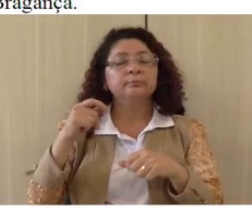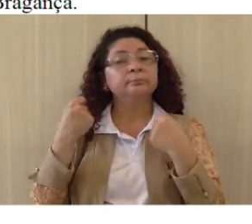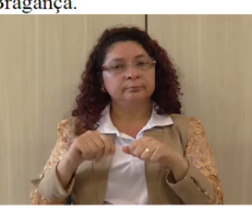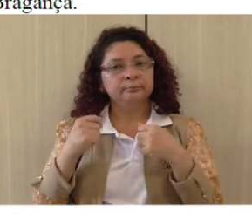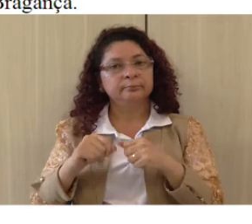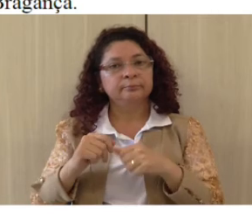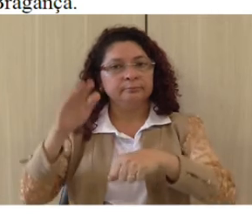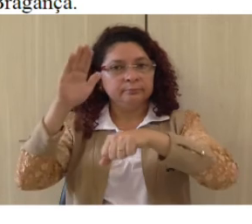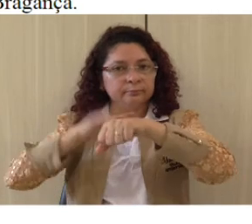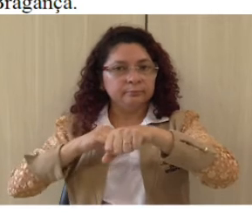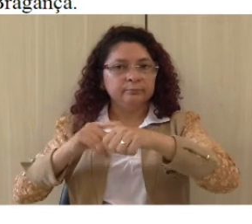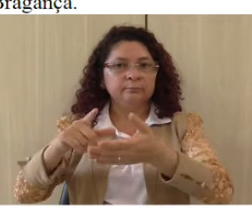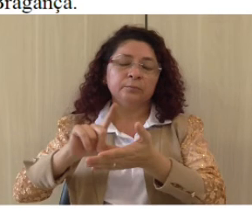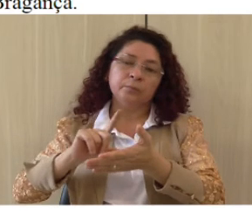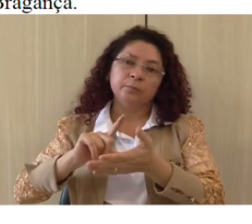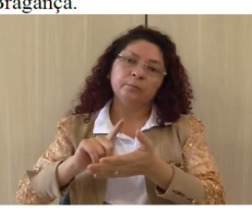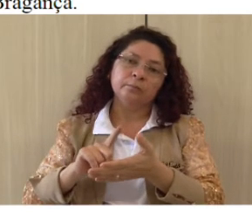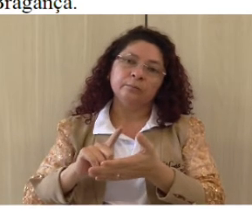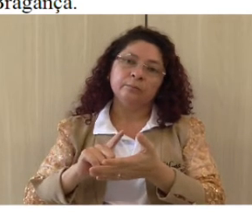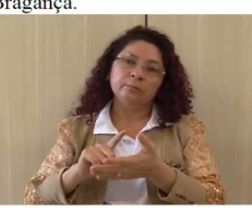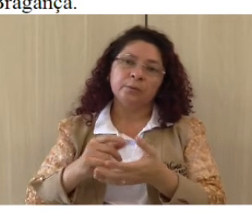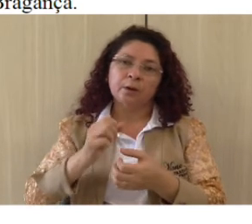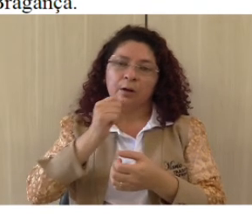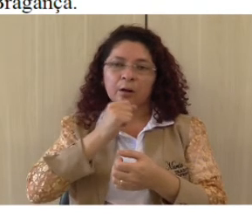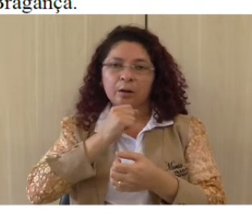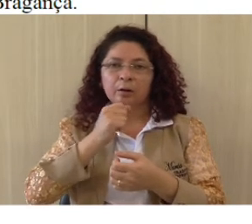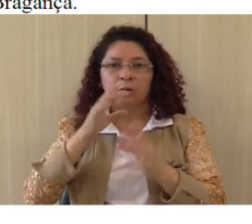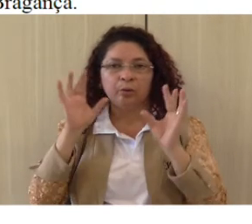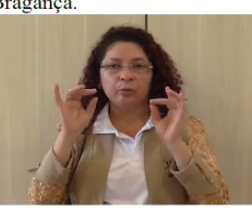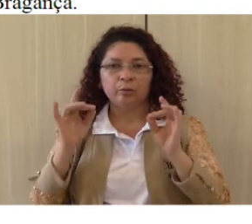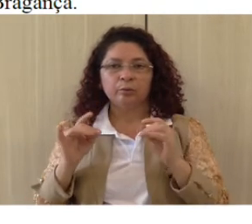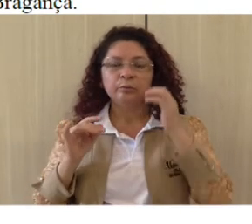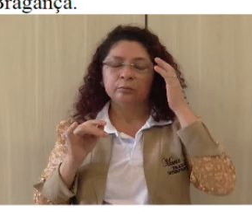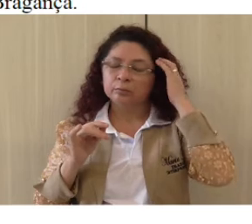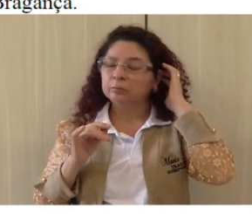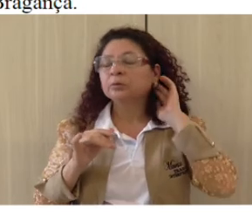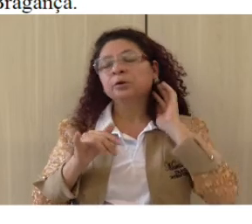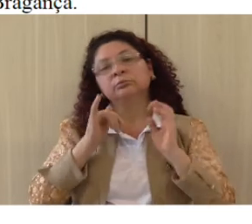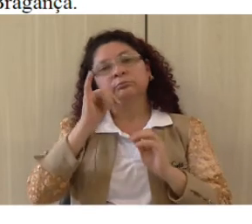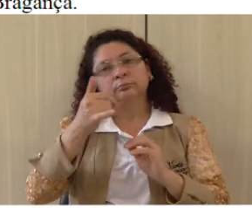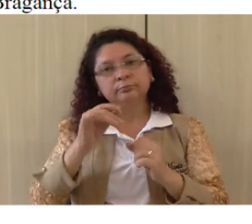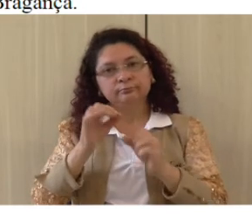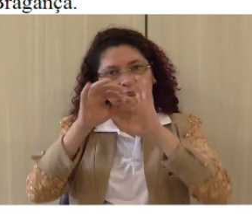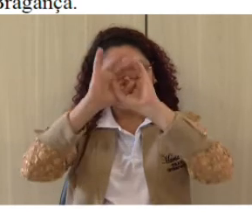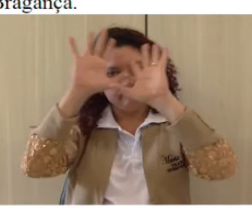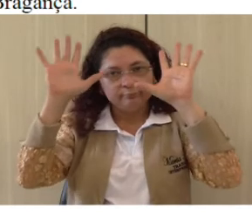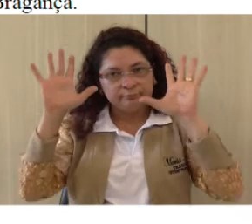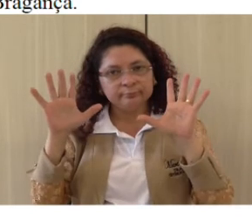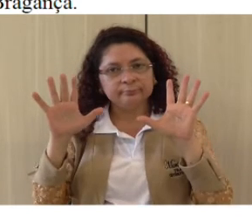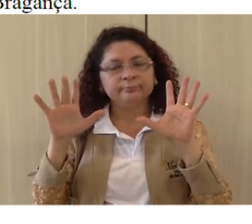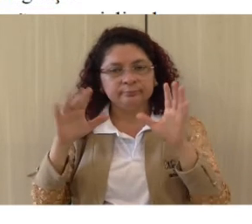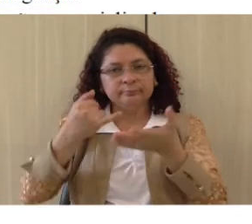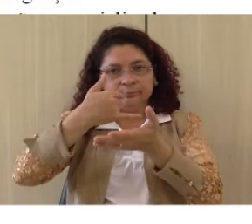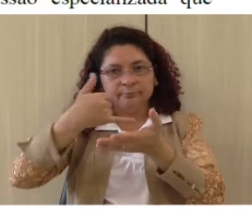deverá solicitá-la no ato, e somente no ato da inscrição, indicando-a claramente na opção da